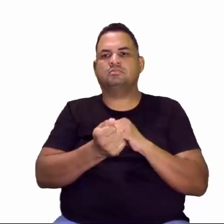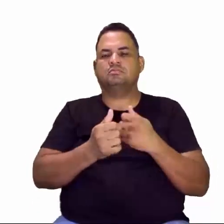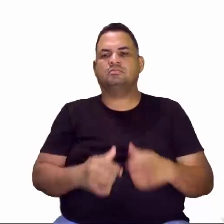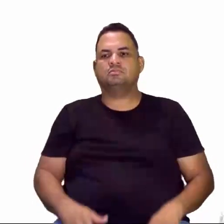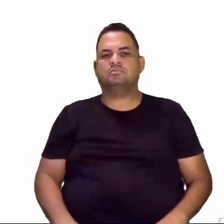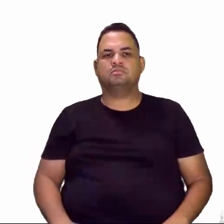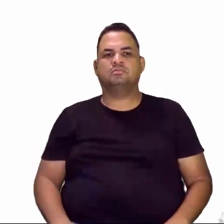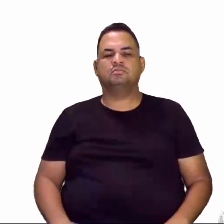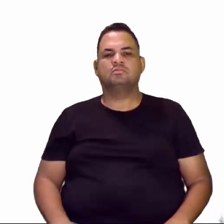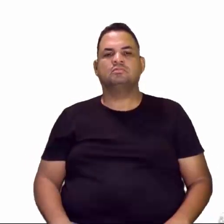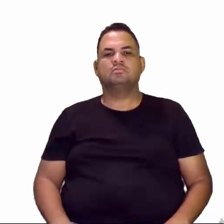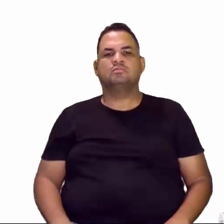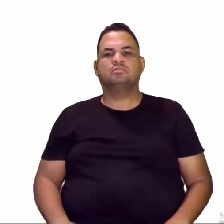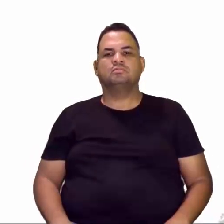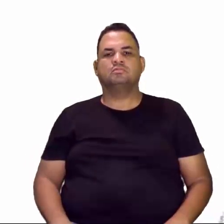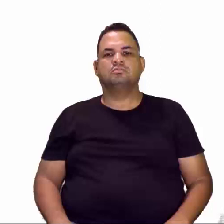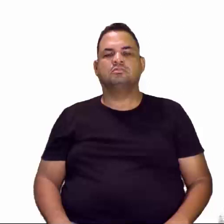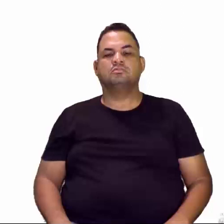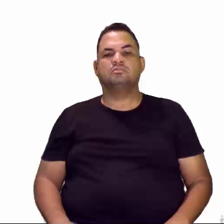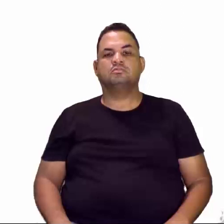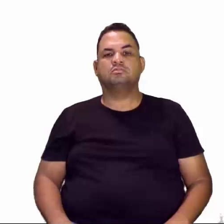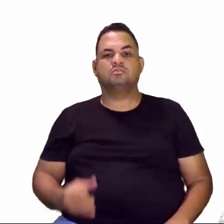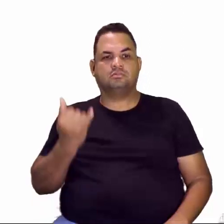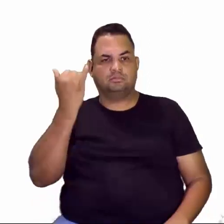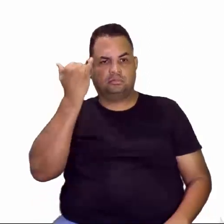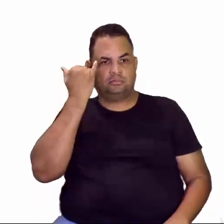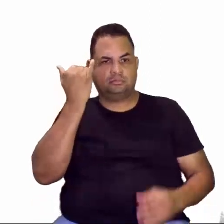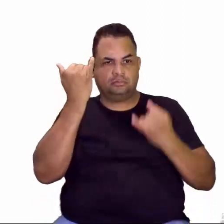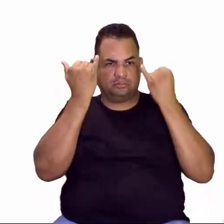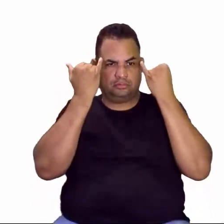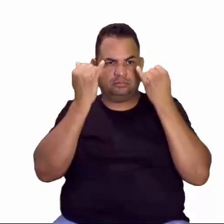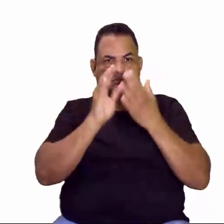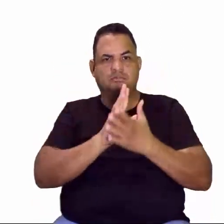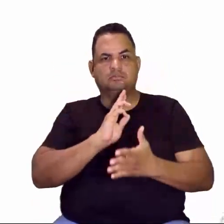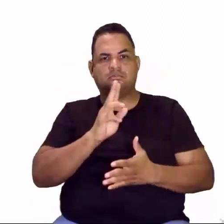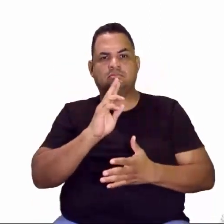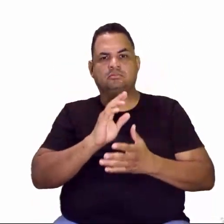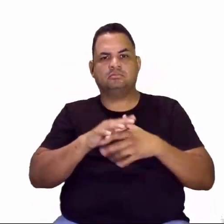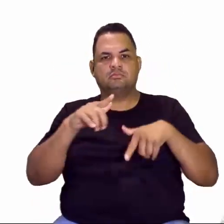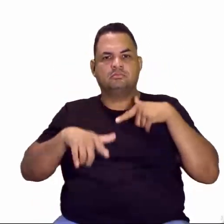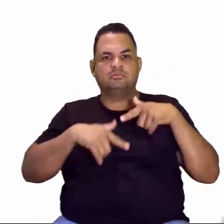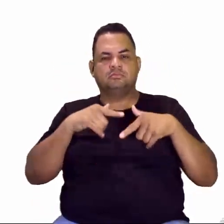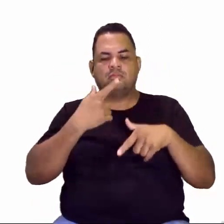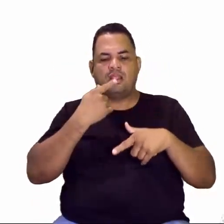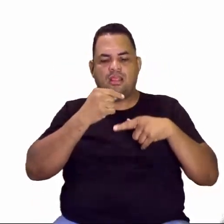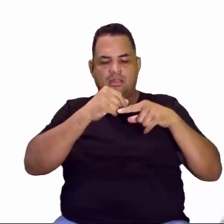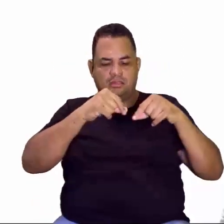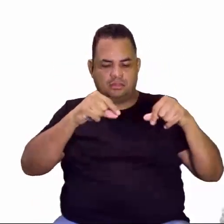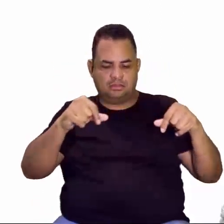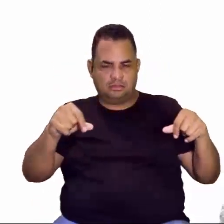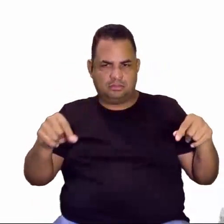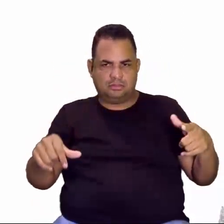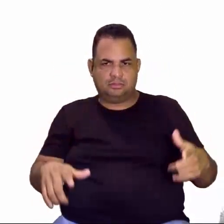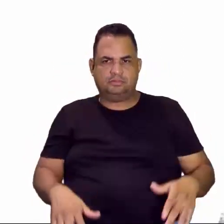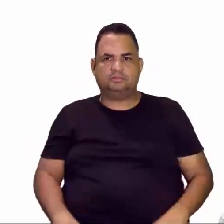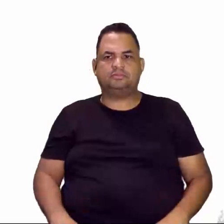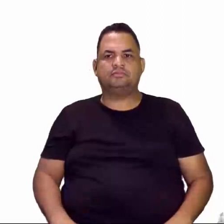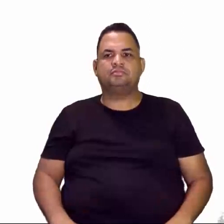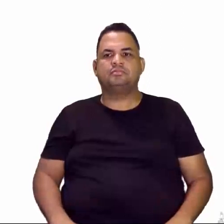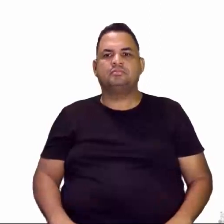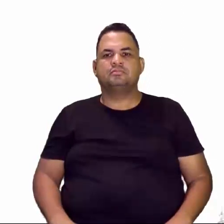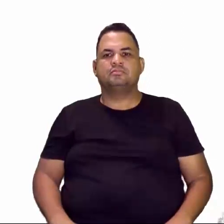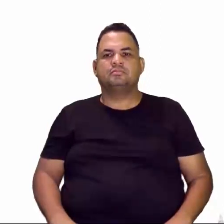adaptada que traz a seguinte informação. No processo de produção do sal